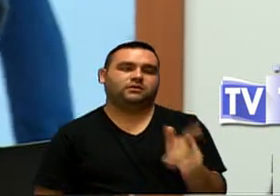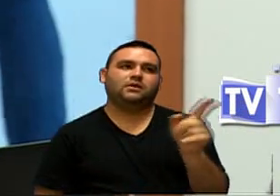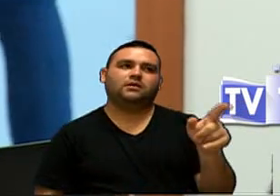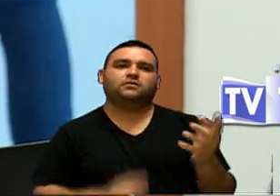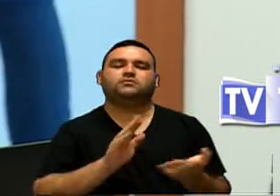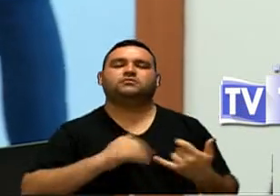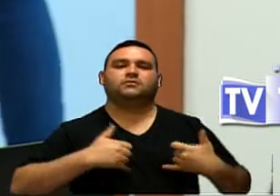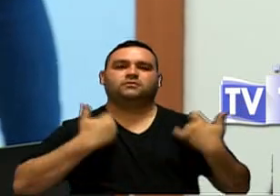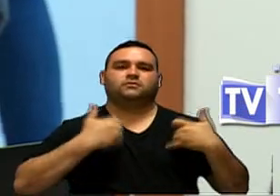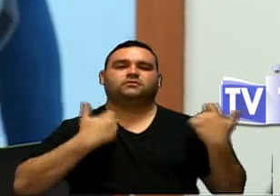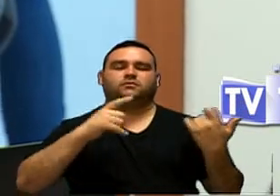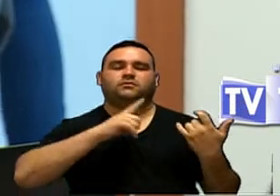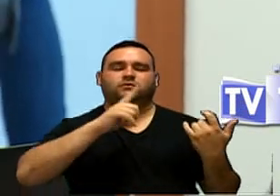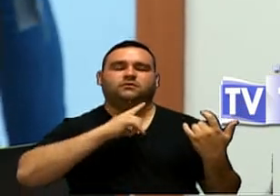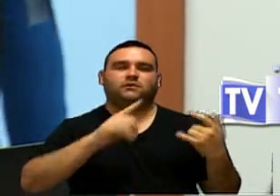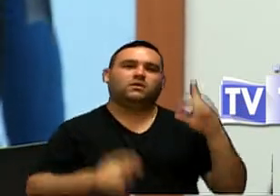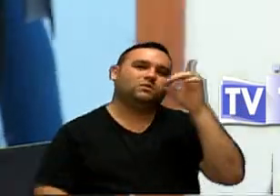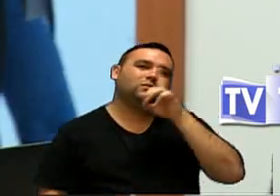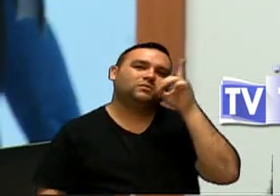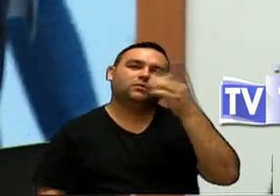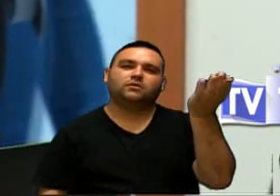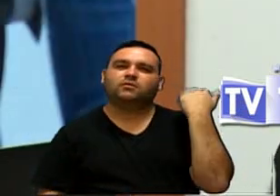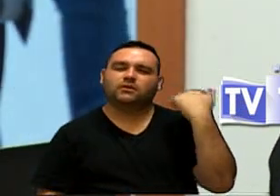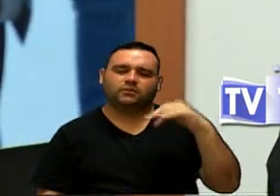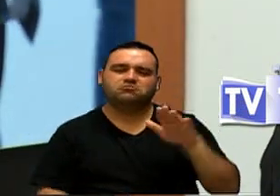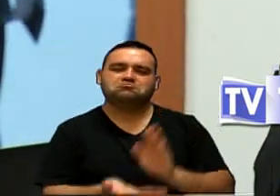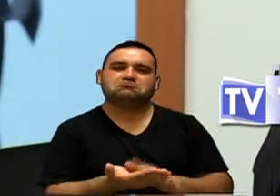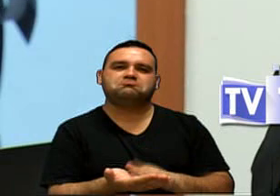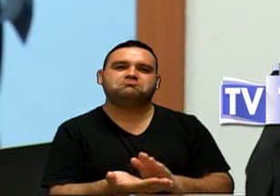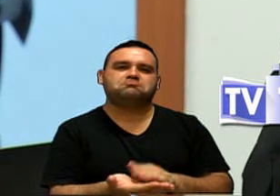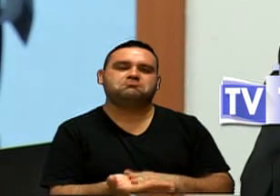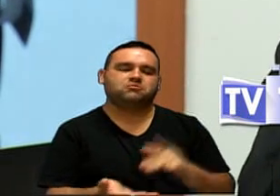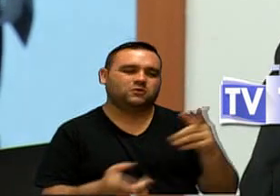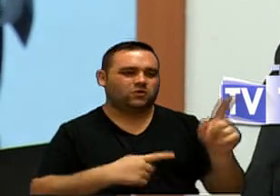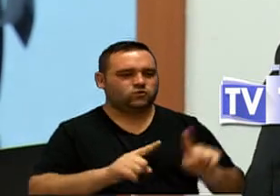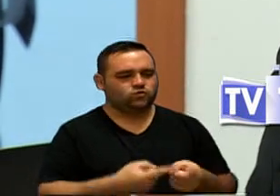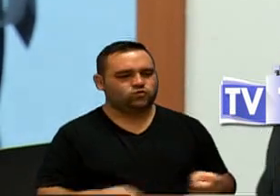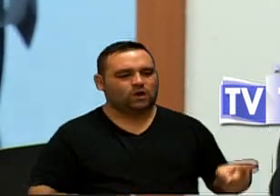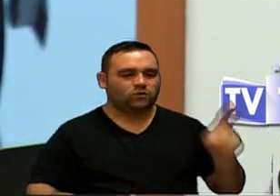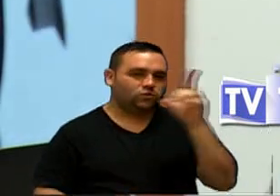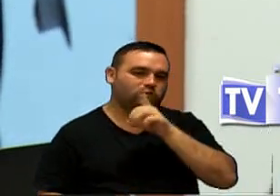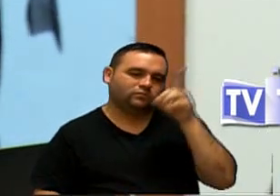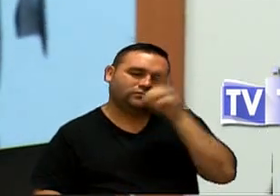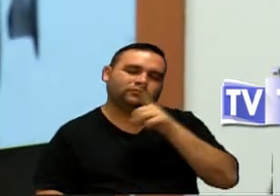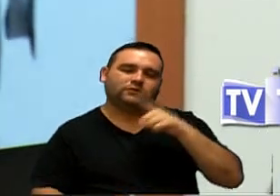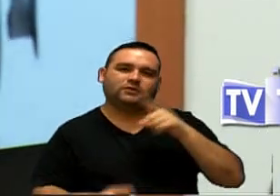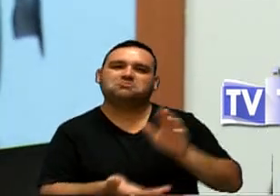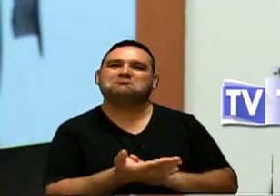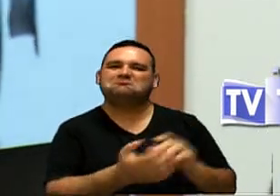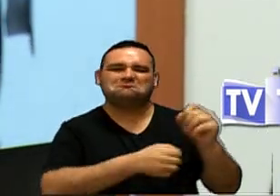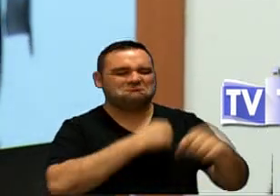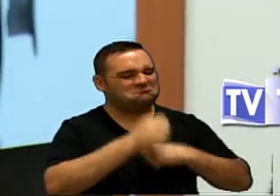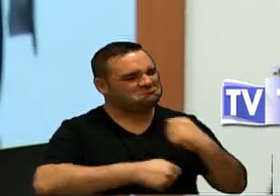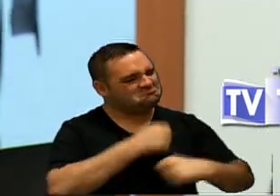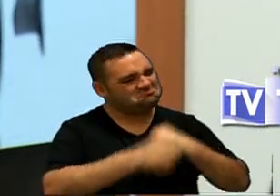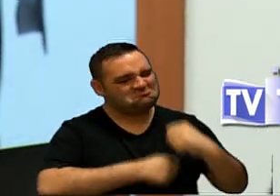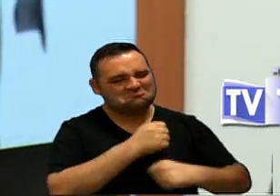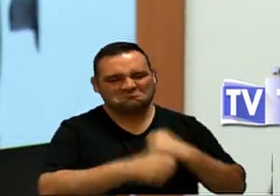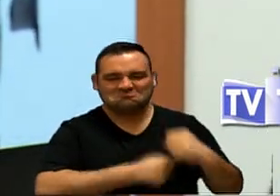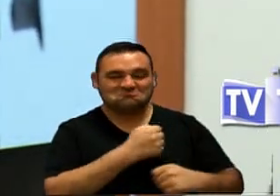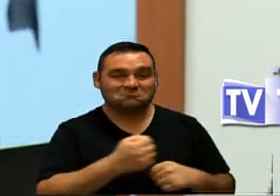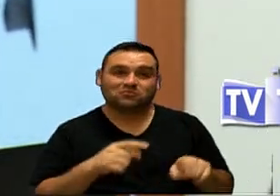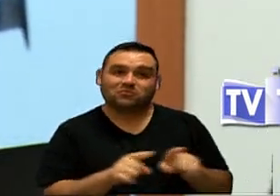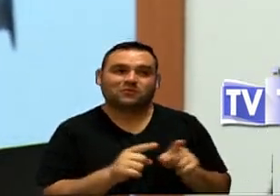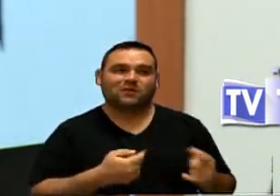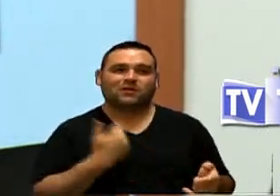fez aniversário no domingo. Parabéns, irmã, parabéns. Fizemos um churrasco no domingo lá, parabéns, muitos anos de vida. Está fazendo